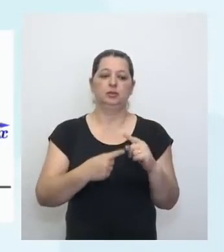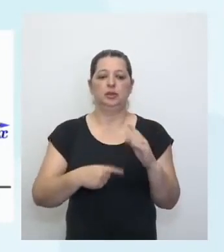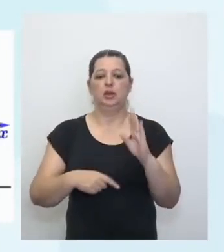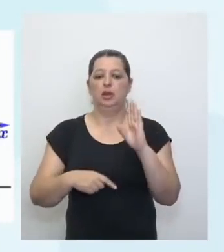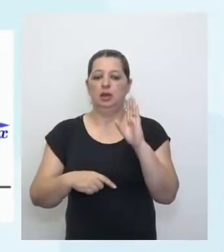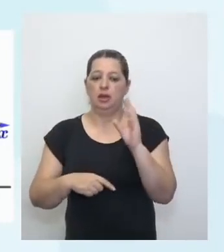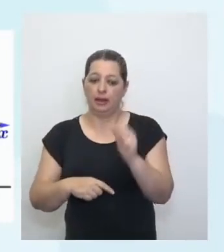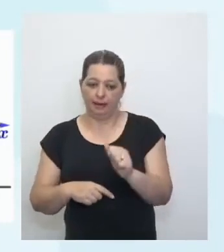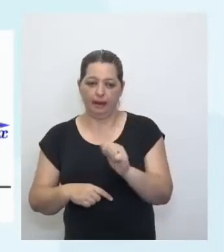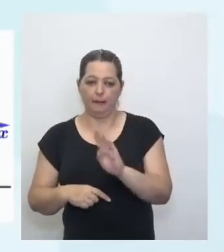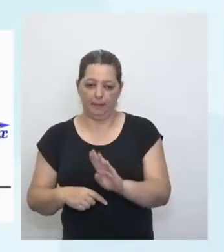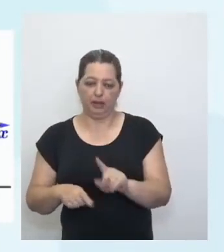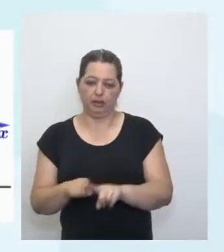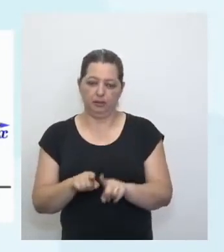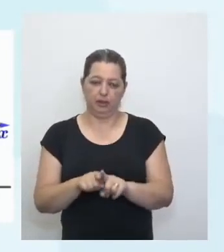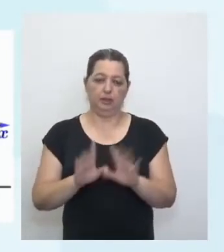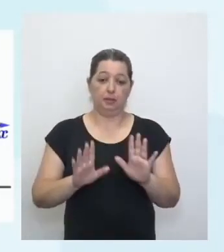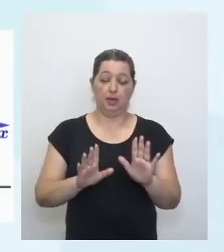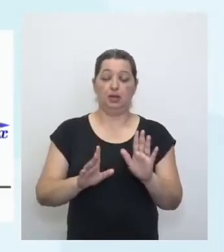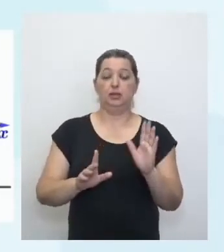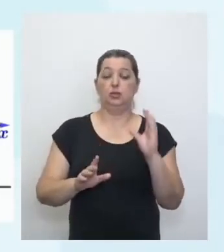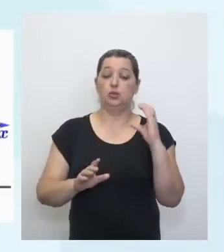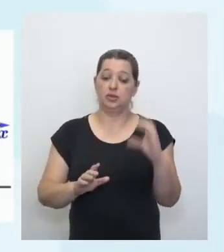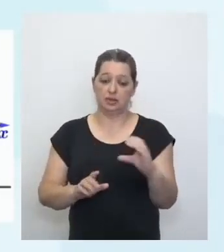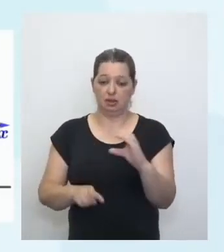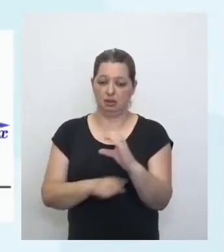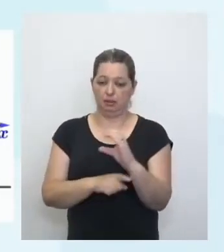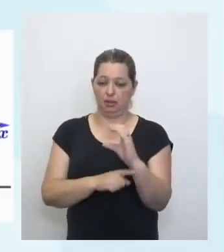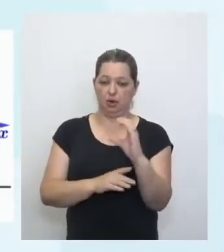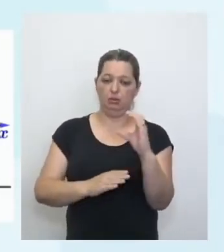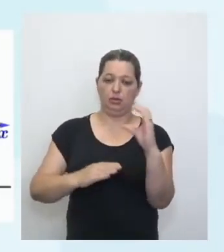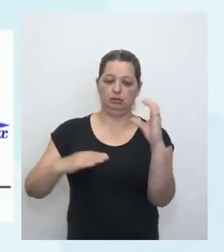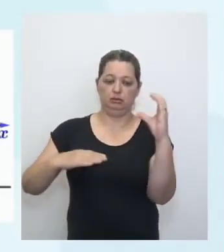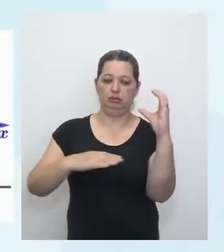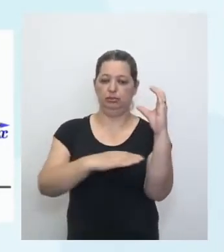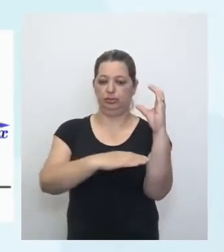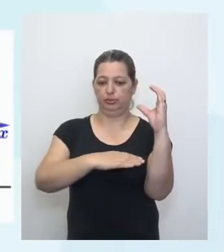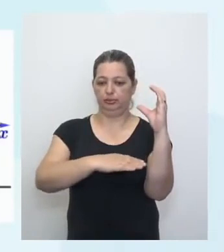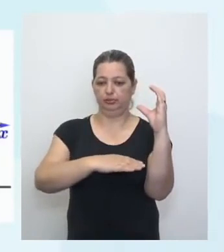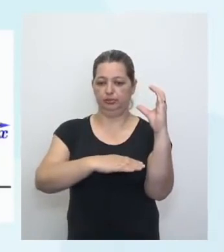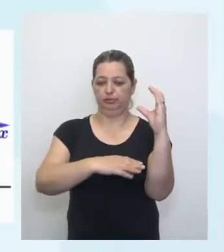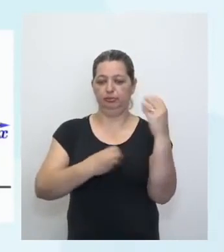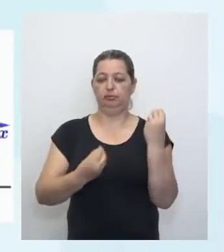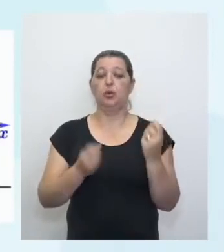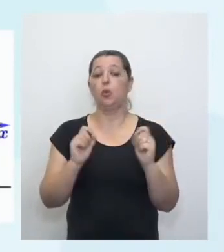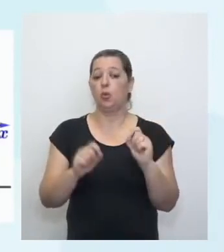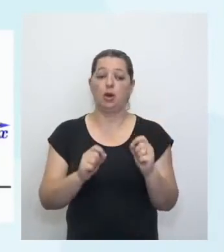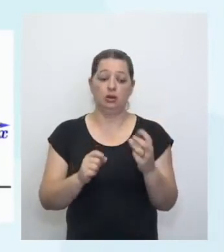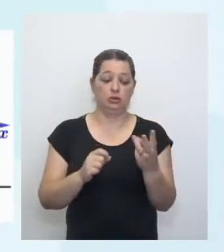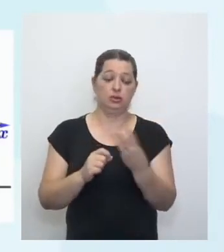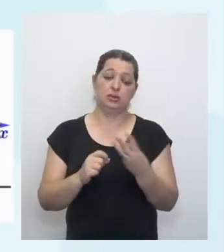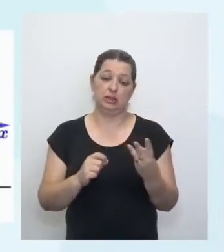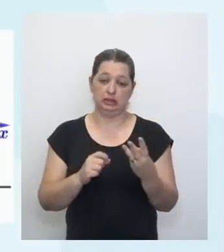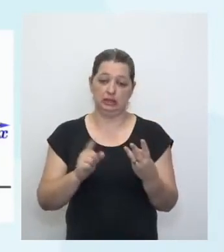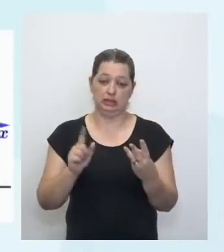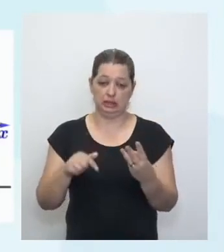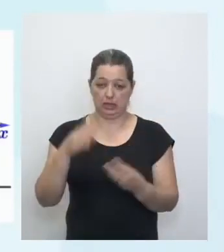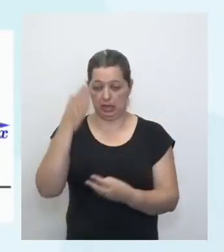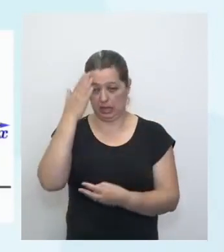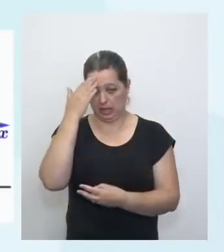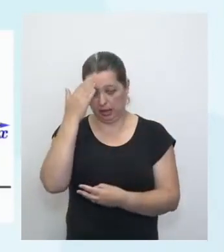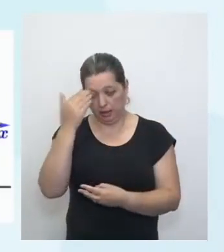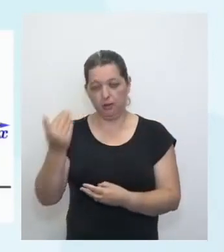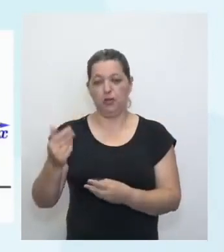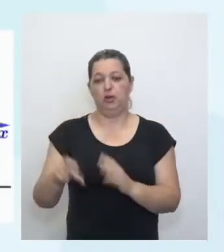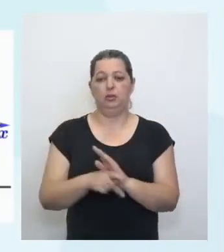B. E no C é uma reta paralela ao eixo X. Quero saber qual desses três é a nossa famosa função